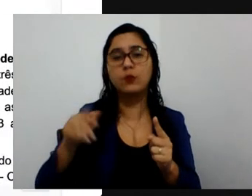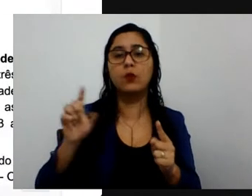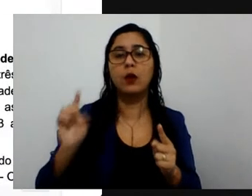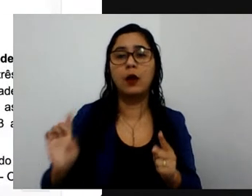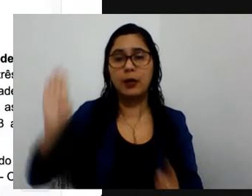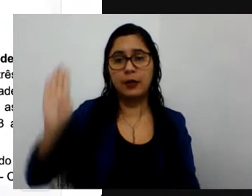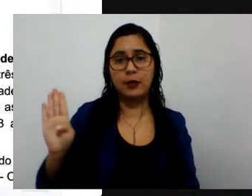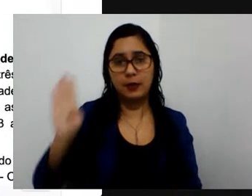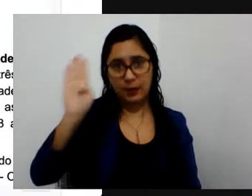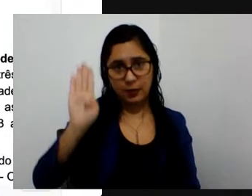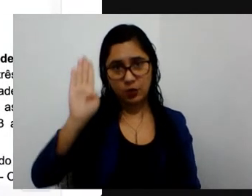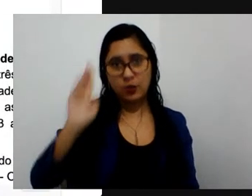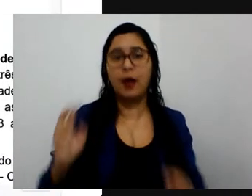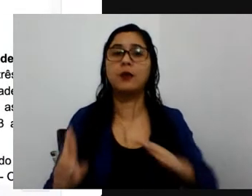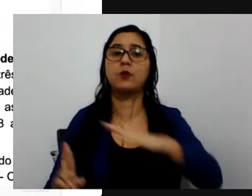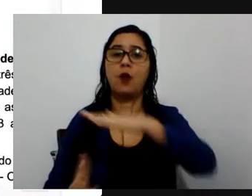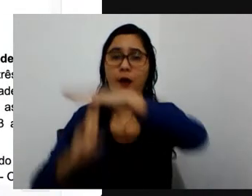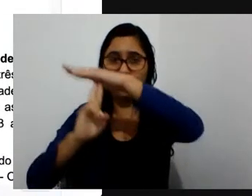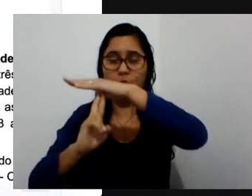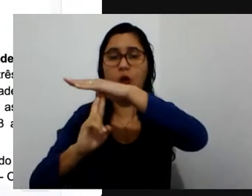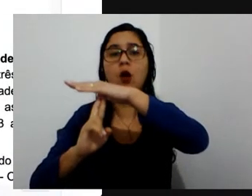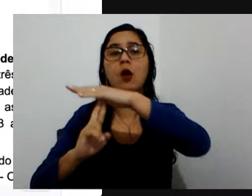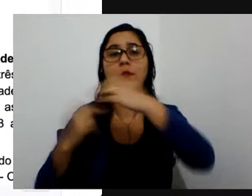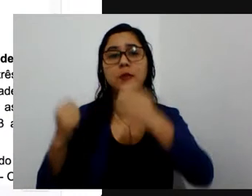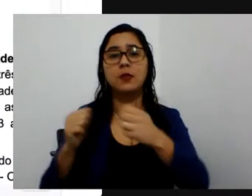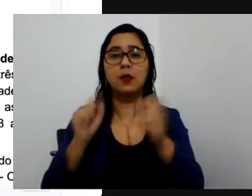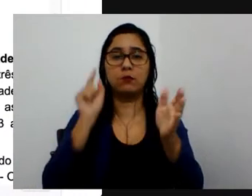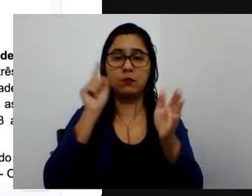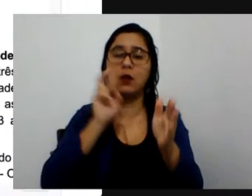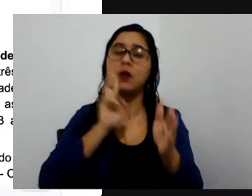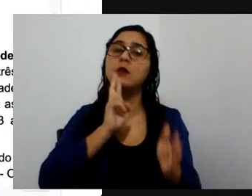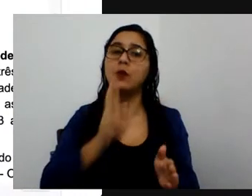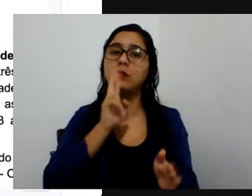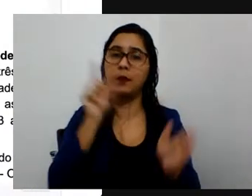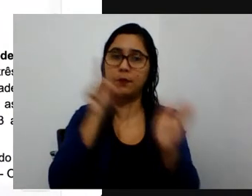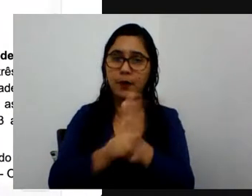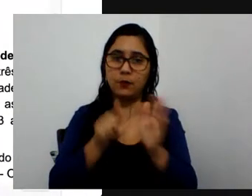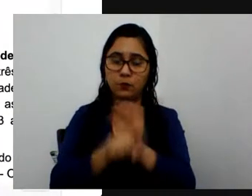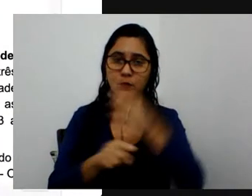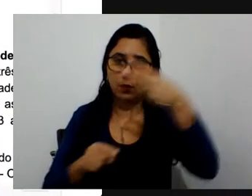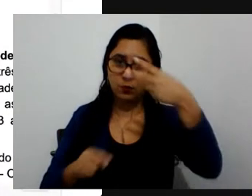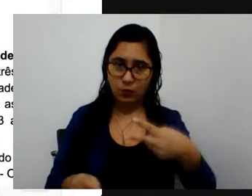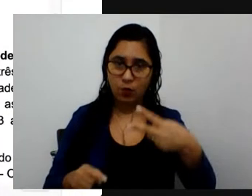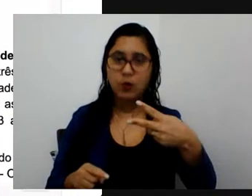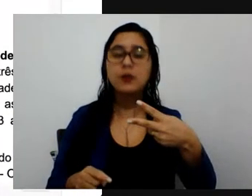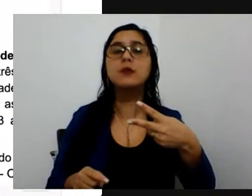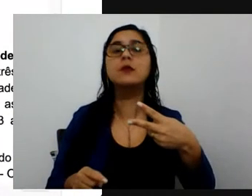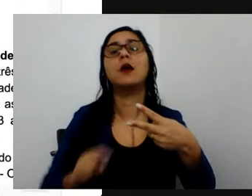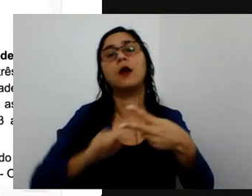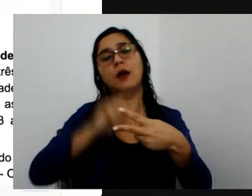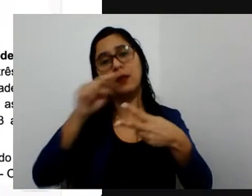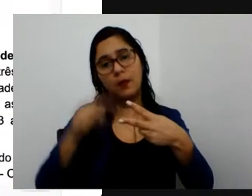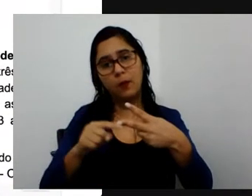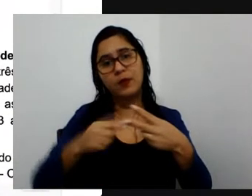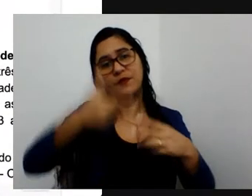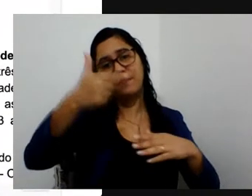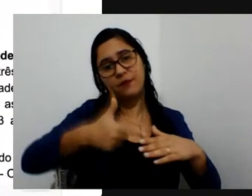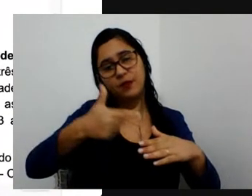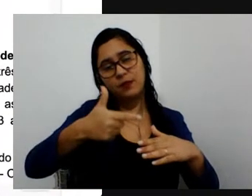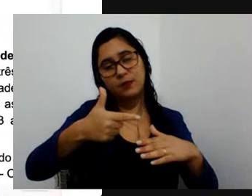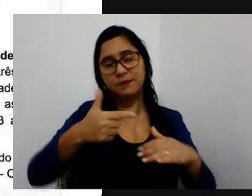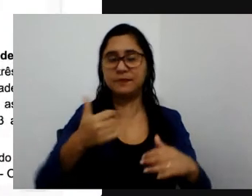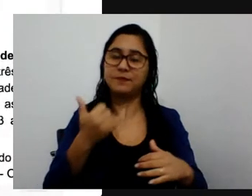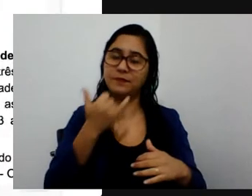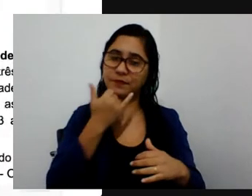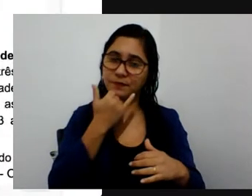os candidatos a reitor e reitora deverão responder a 2 perguntas, os candidatos a vice-reitor, deverão